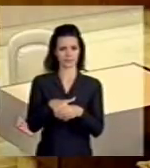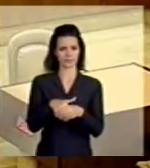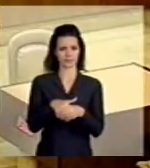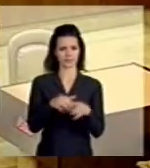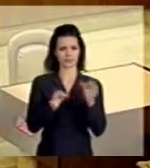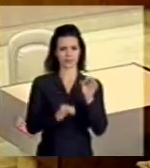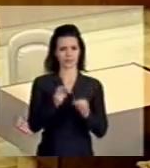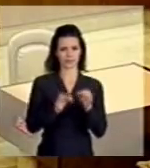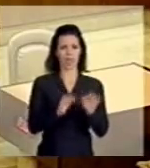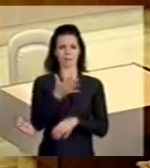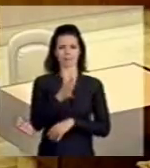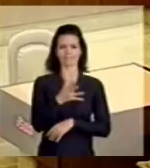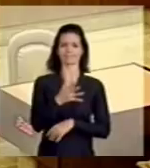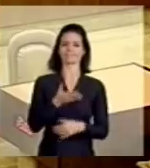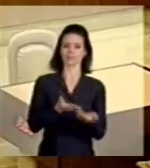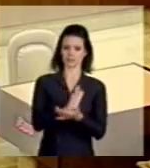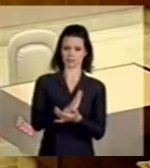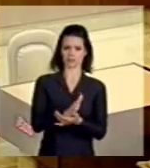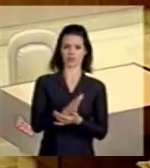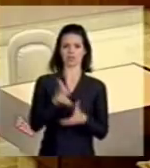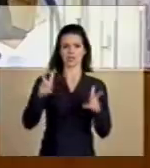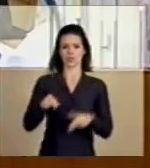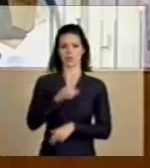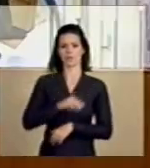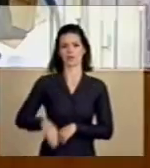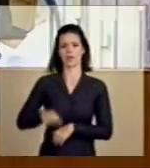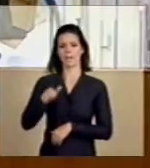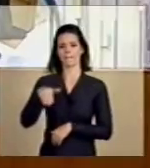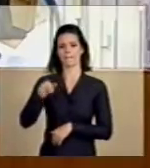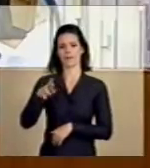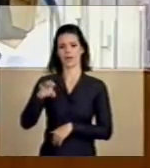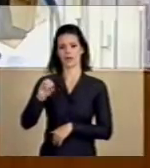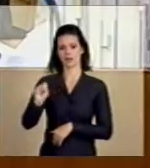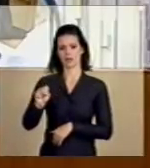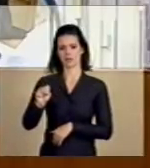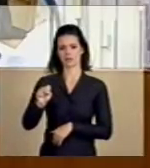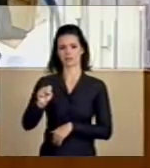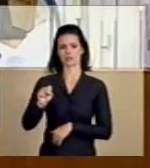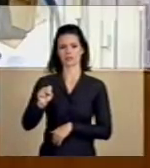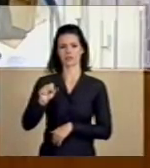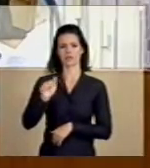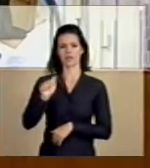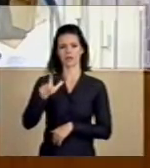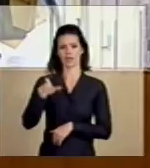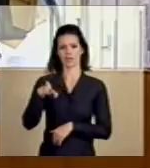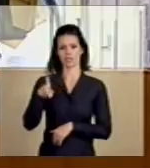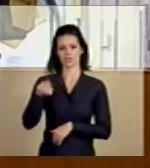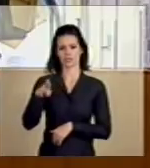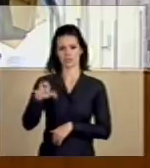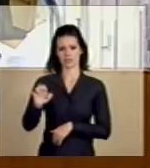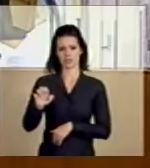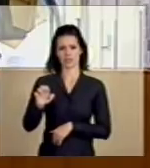parcialmente procedente, como fez o ministro Marco Aurélio. O ministro Marco Aurélio, o ministro Alexandre de Moraes e